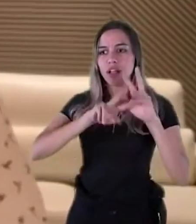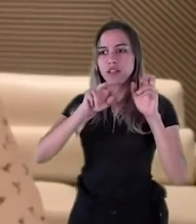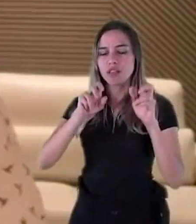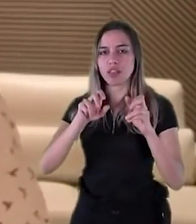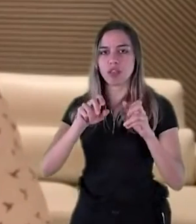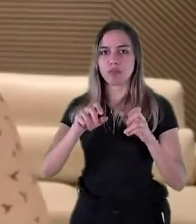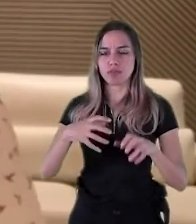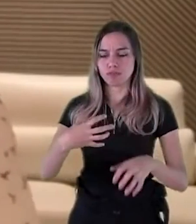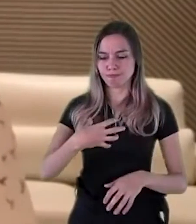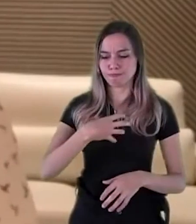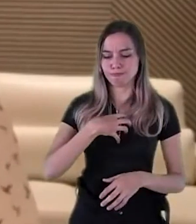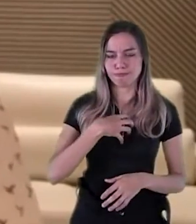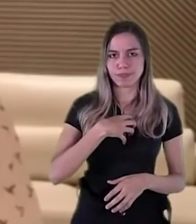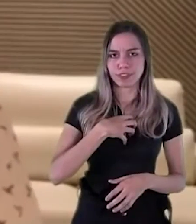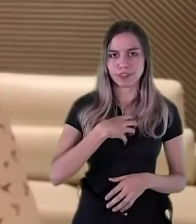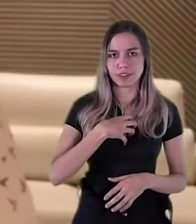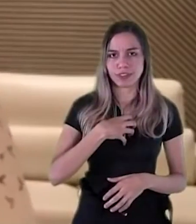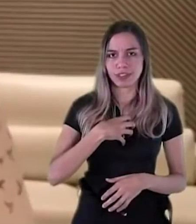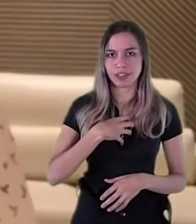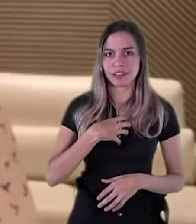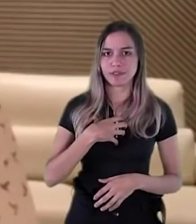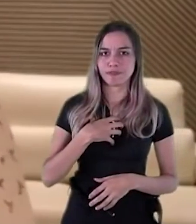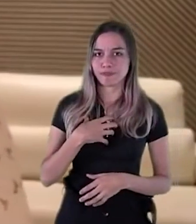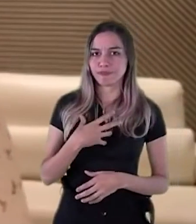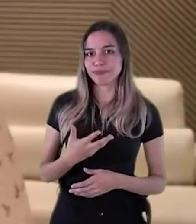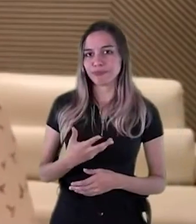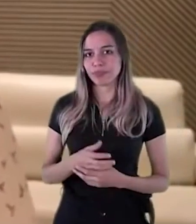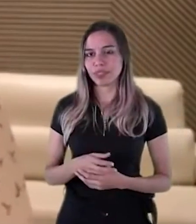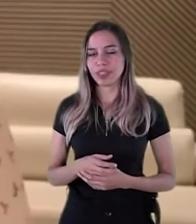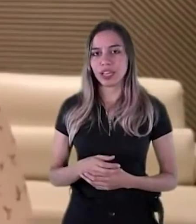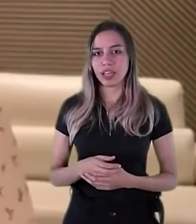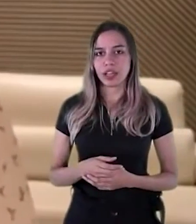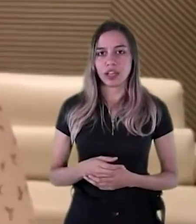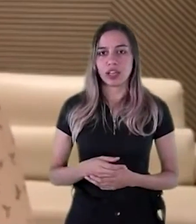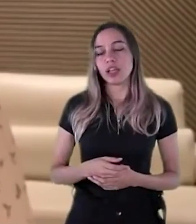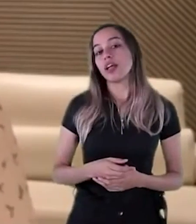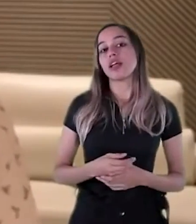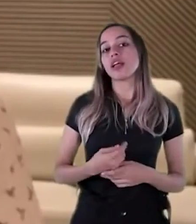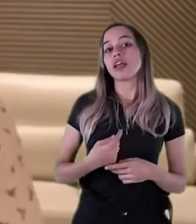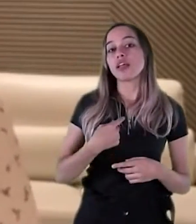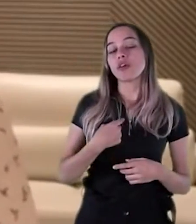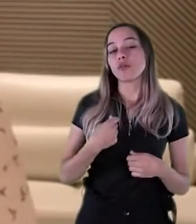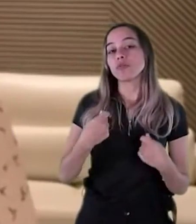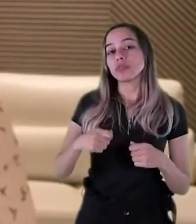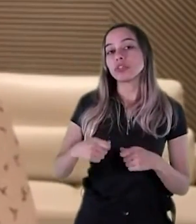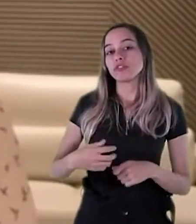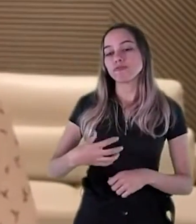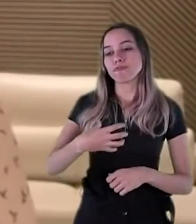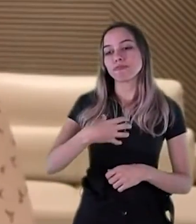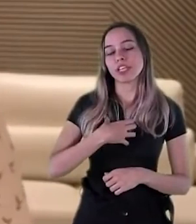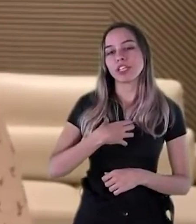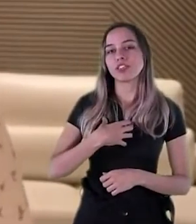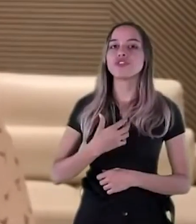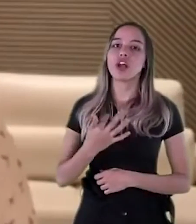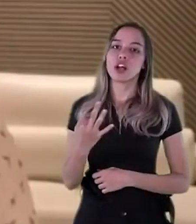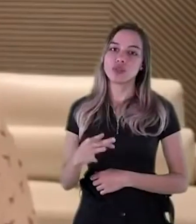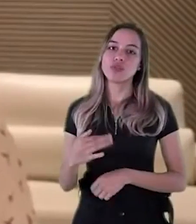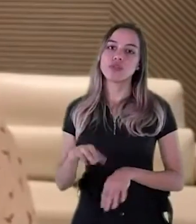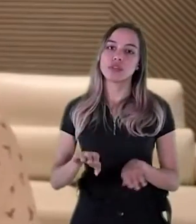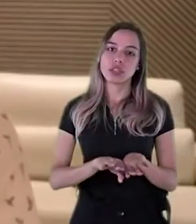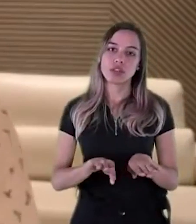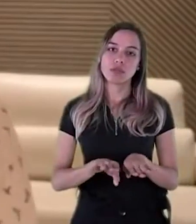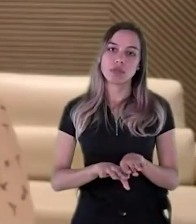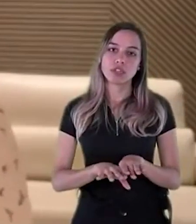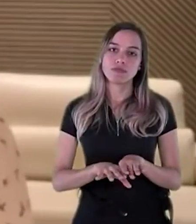compaixão que nos coloca na solidariedade, que nos permite descrever a dor que, de alguma forma, a gente sentiu